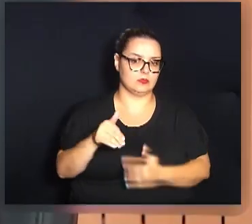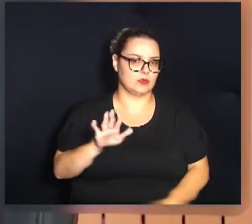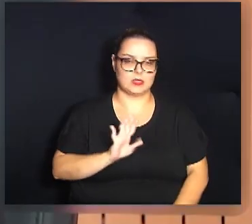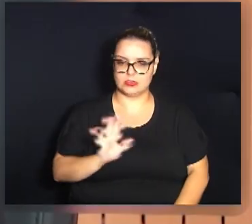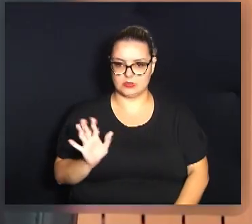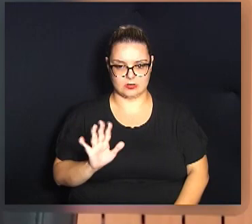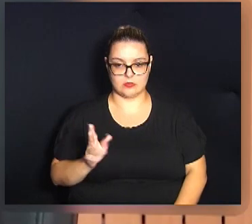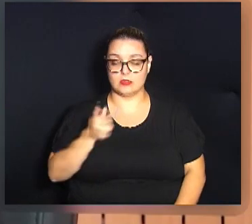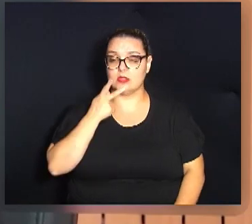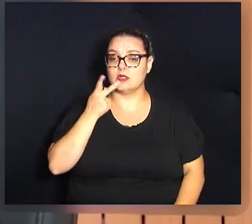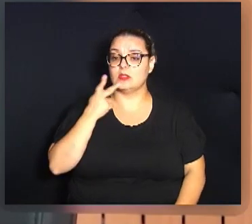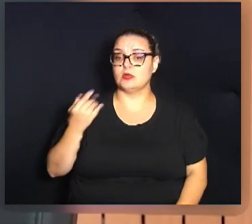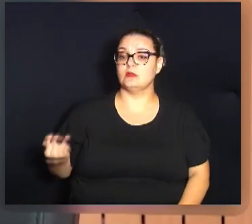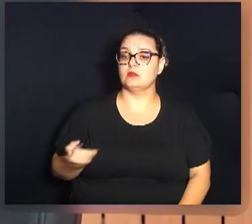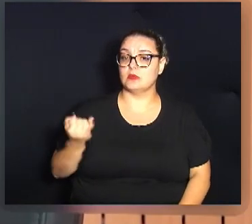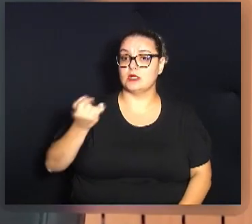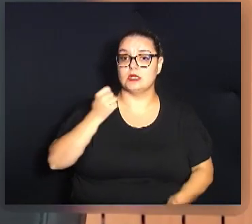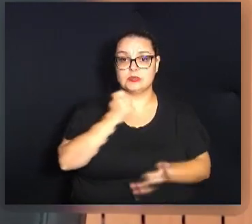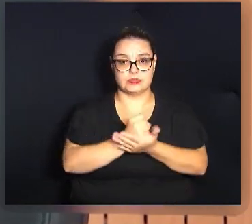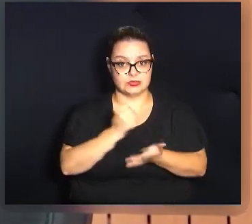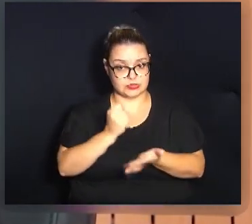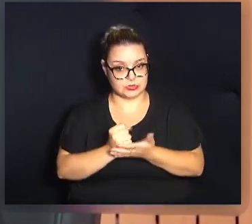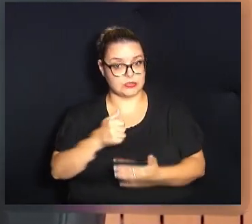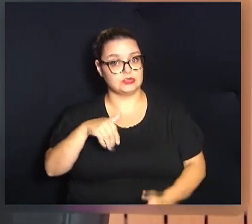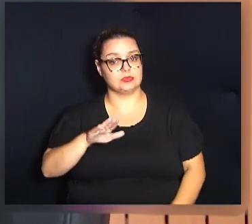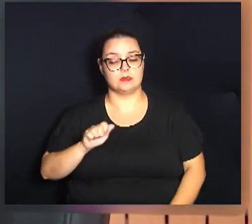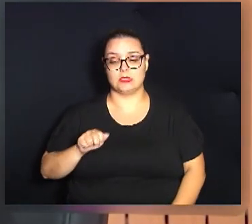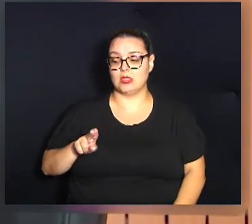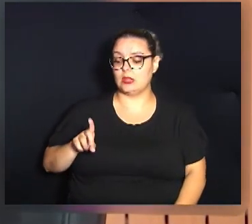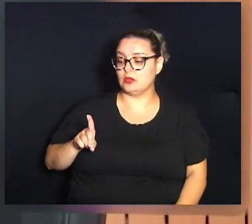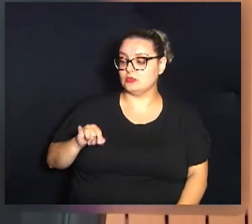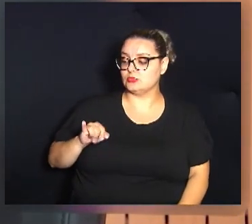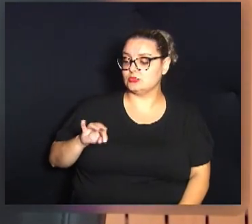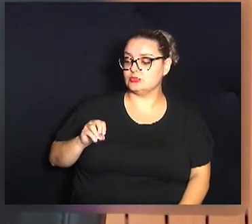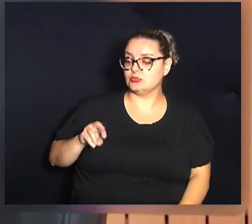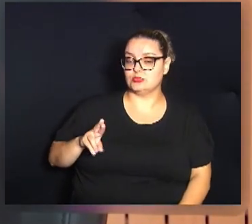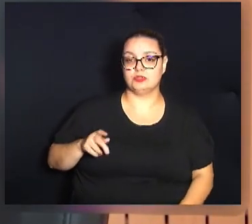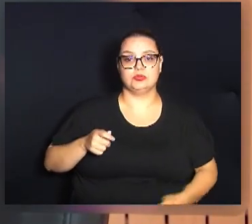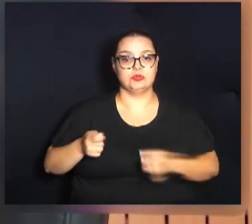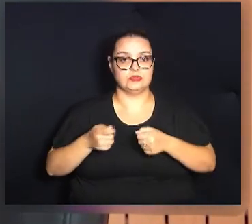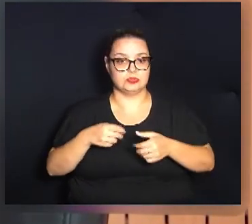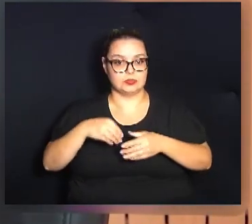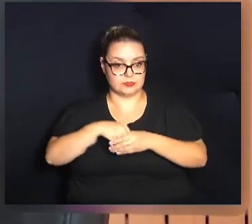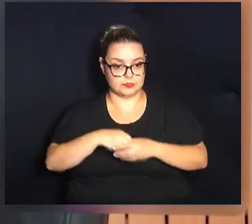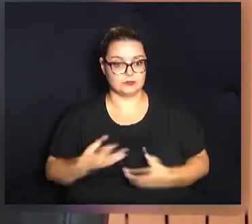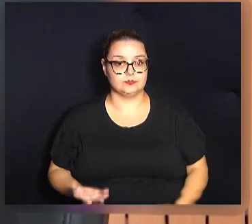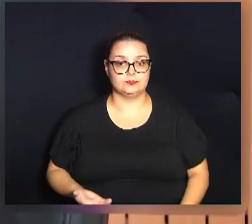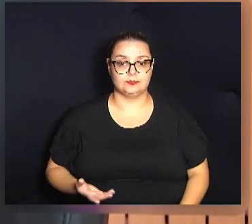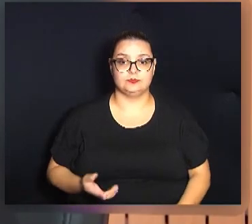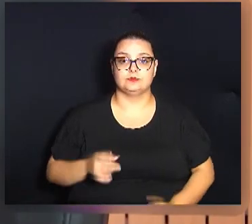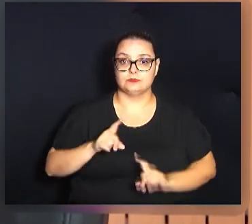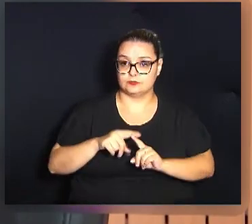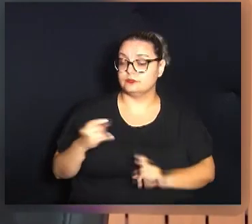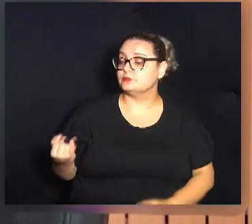a importância da contratação de mais auditores de controle interno. O tipo de ação ela é muito significativa, é muito importante para